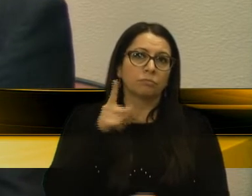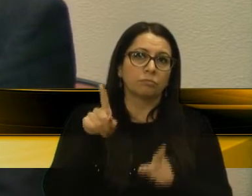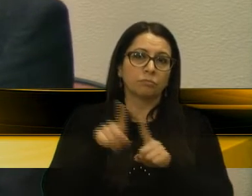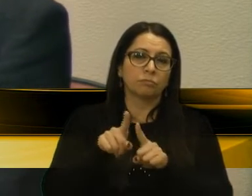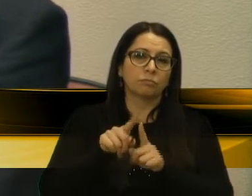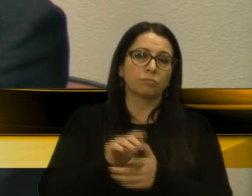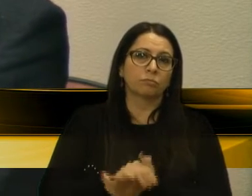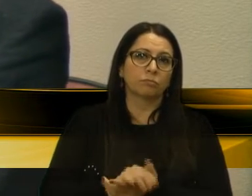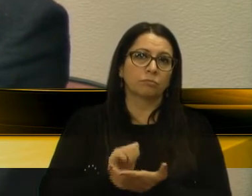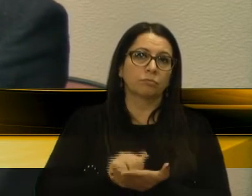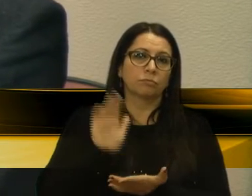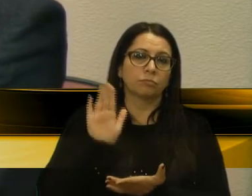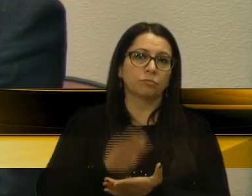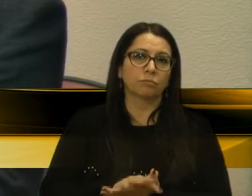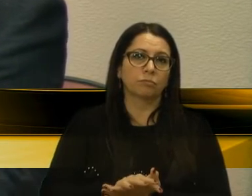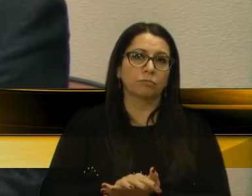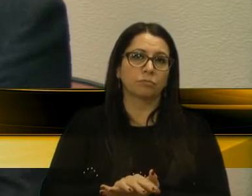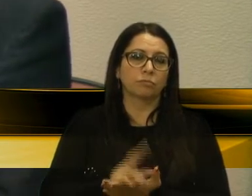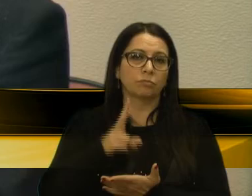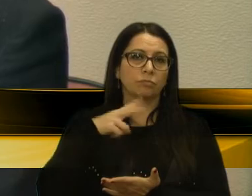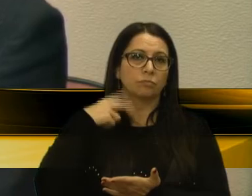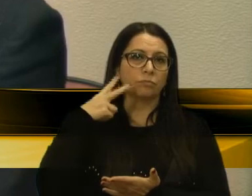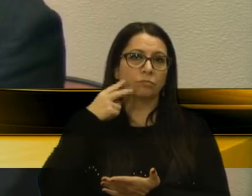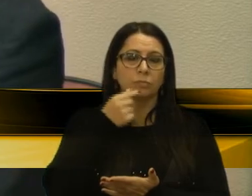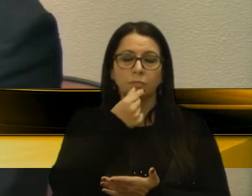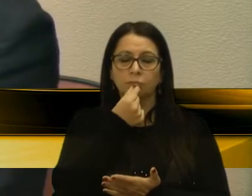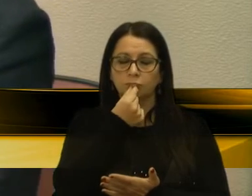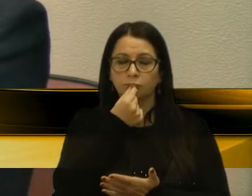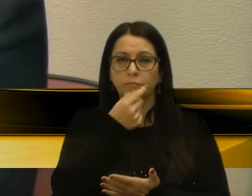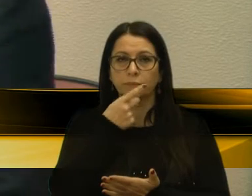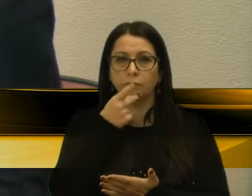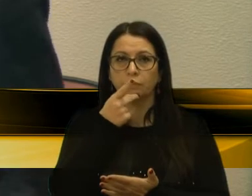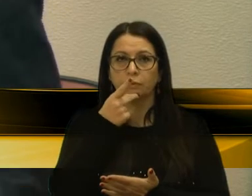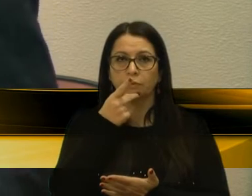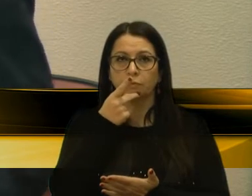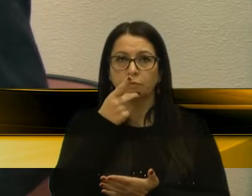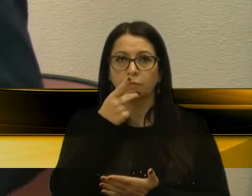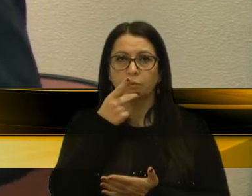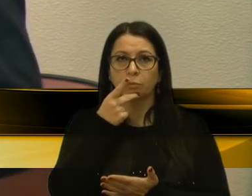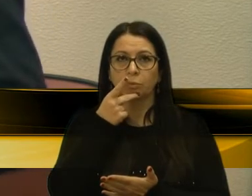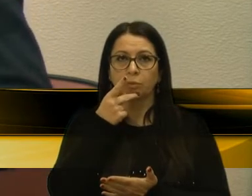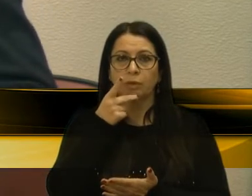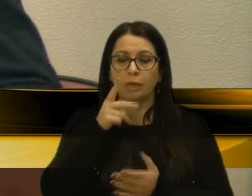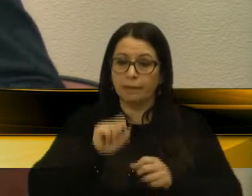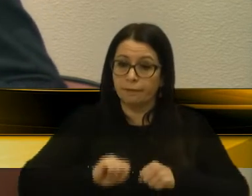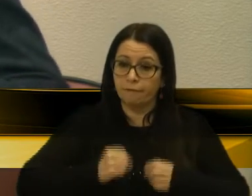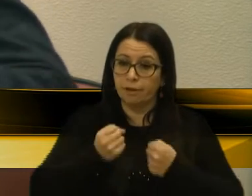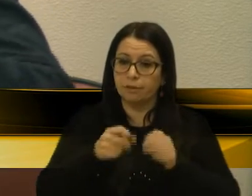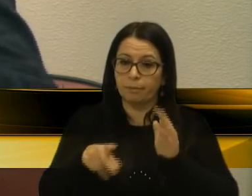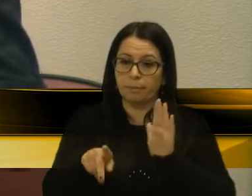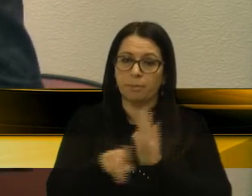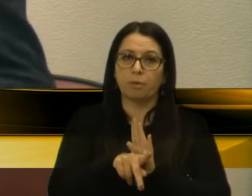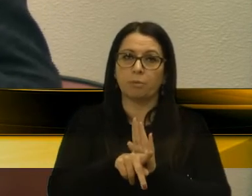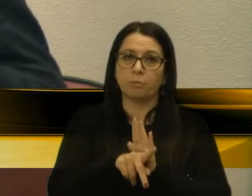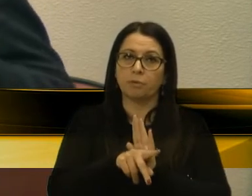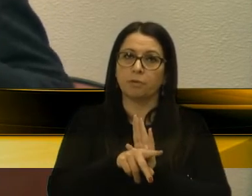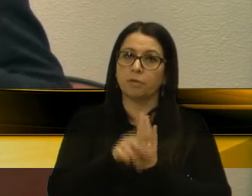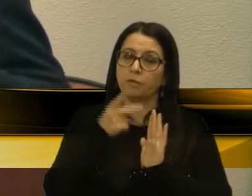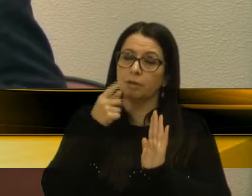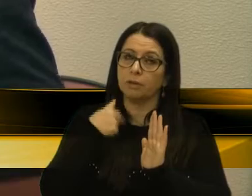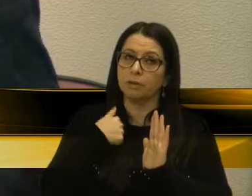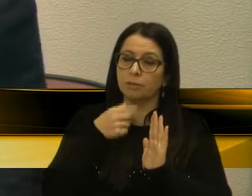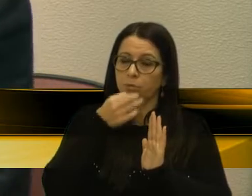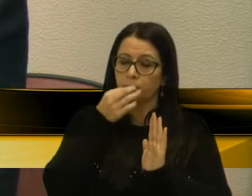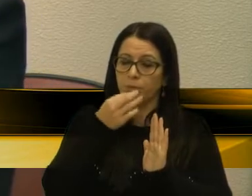questão do vereador Beltrão, coloca aqui quanto à legítima defesa. Gostaria de contrapor isso e dar a